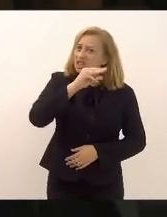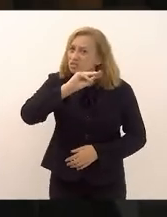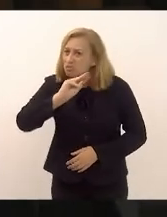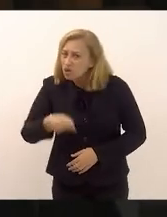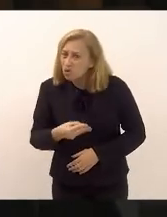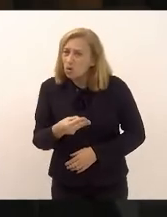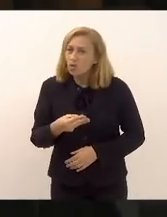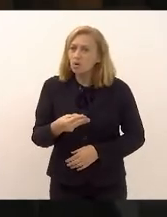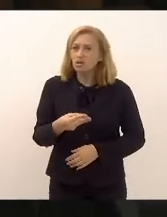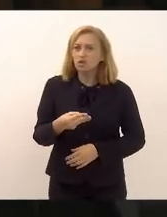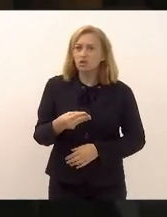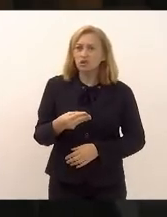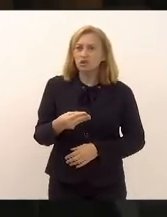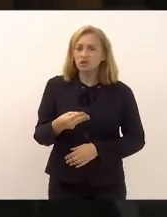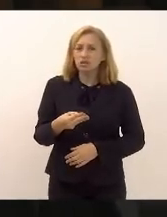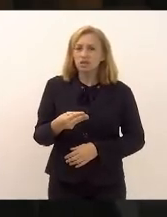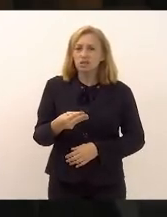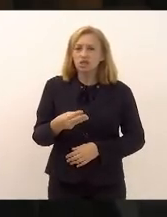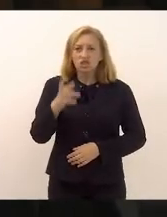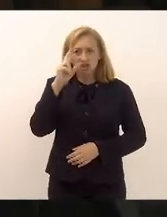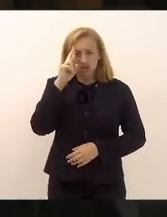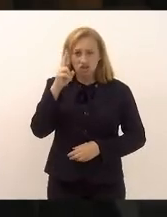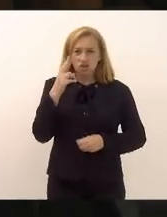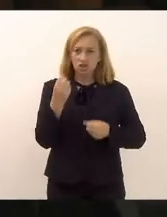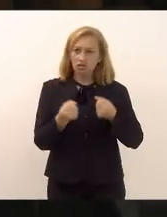3 milhões de proprietários de veículos